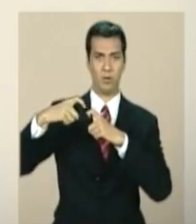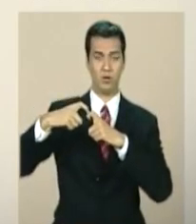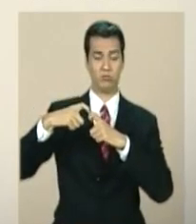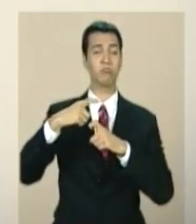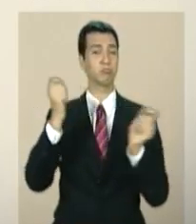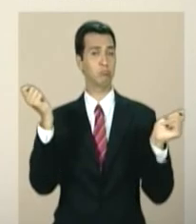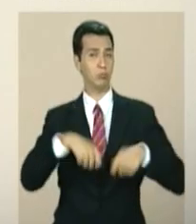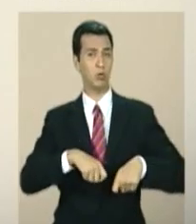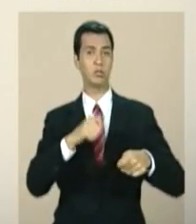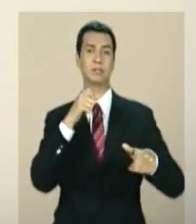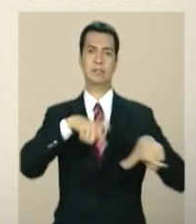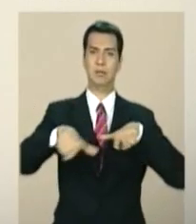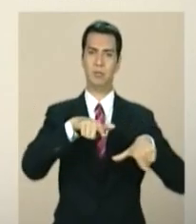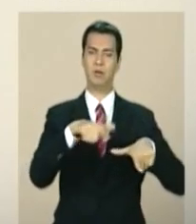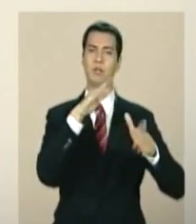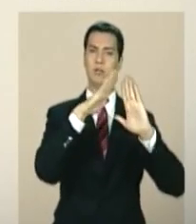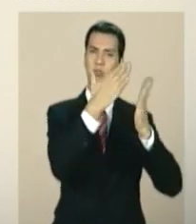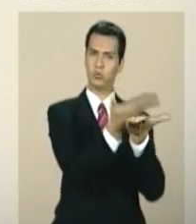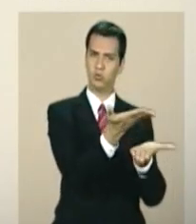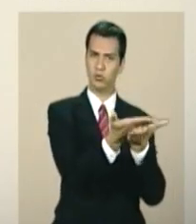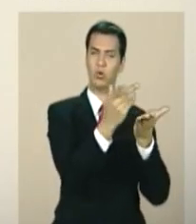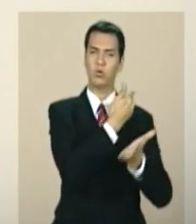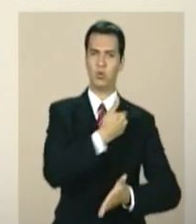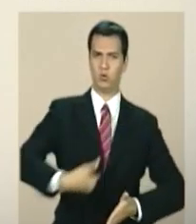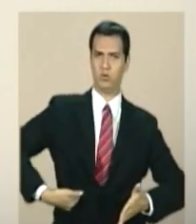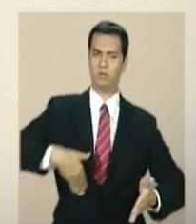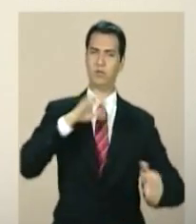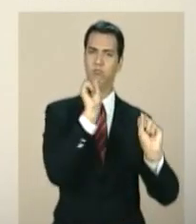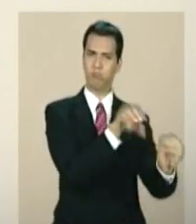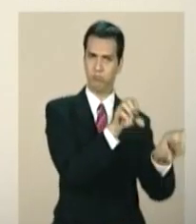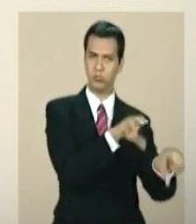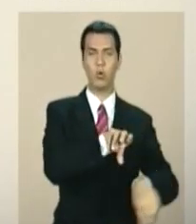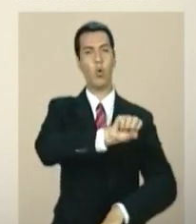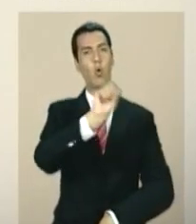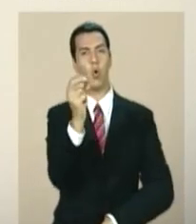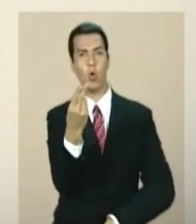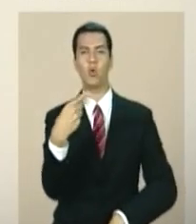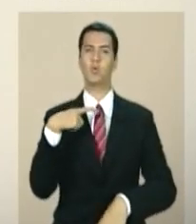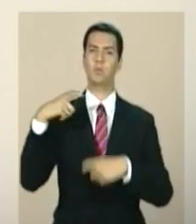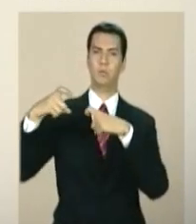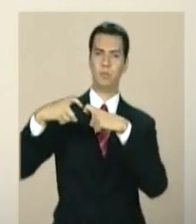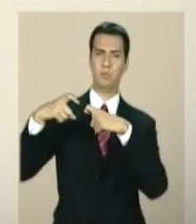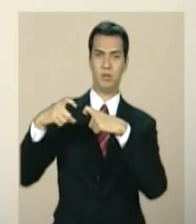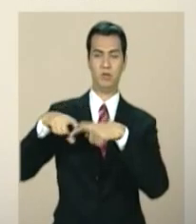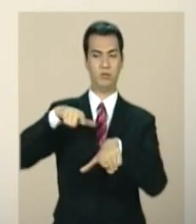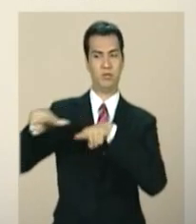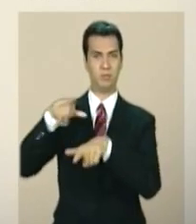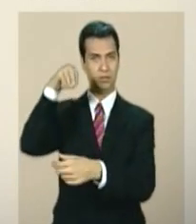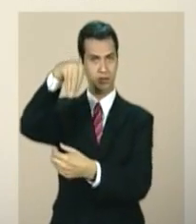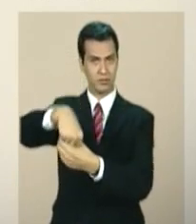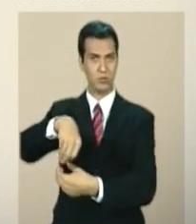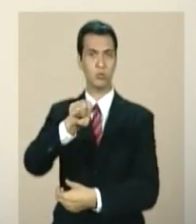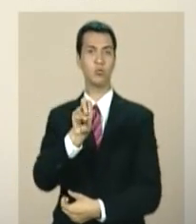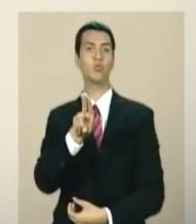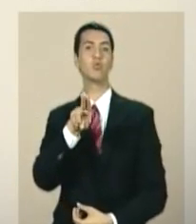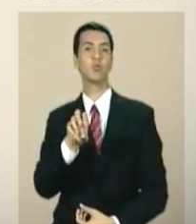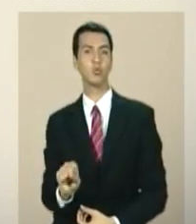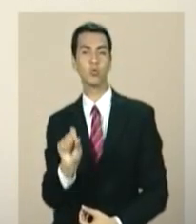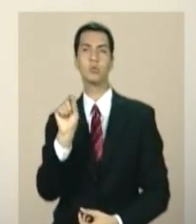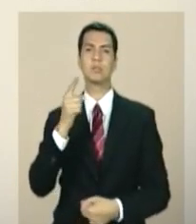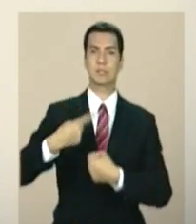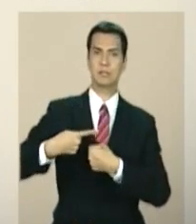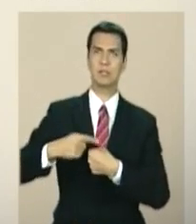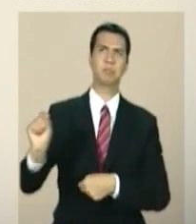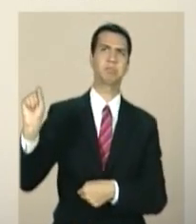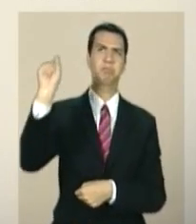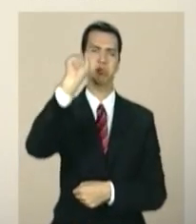nas escolas públicas ou atendendo pacientes do Sistema Único de Saúde em locais em que há carências de médicos